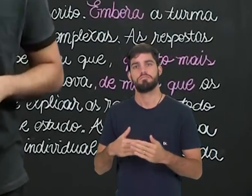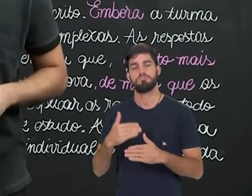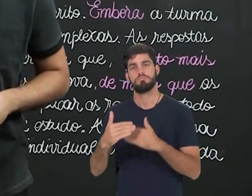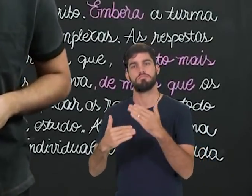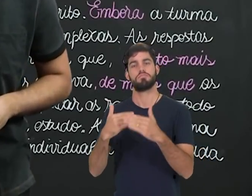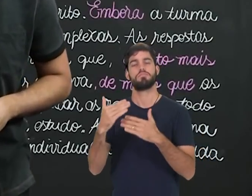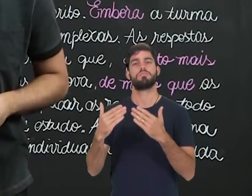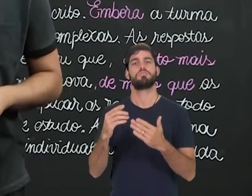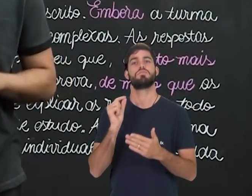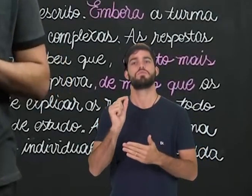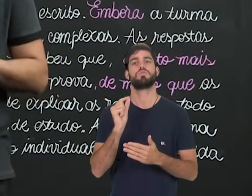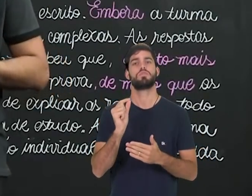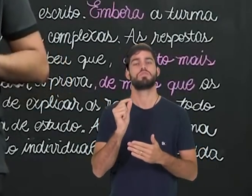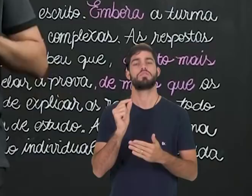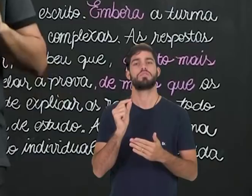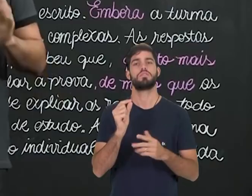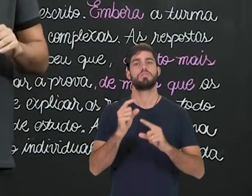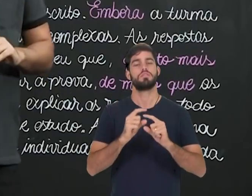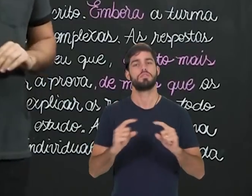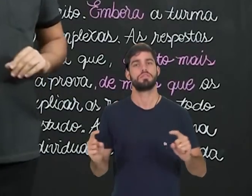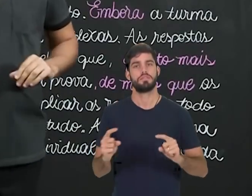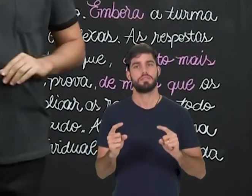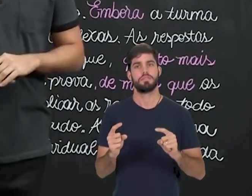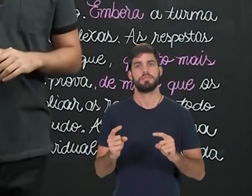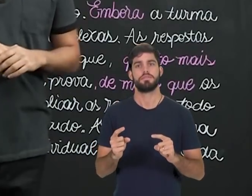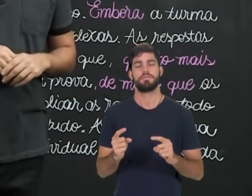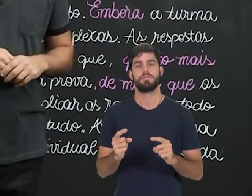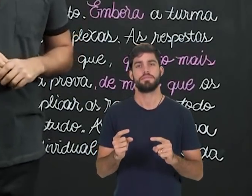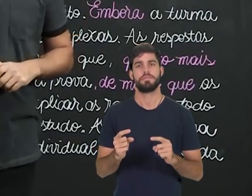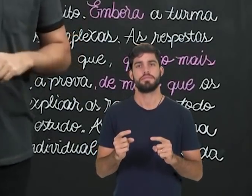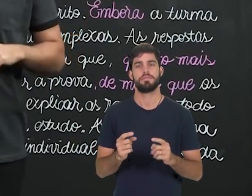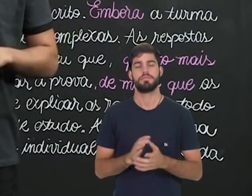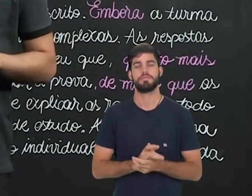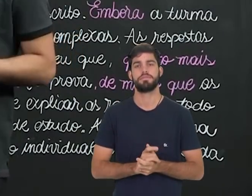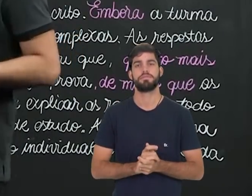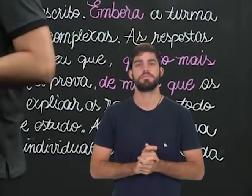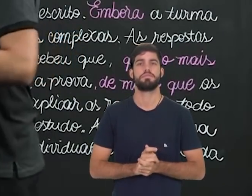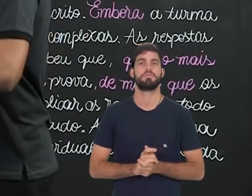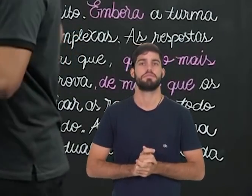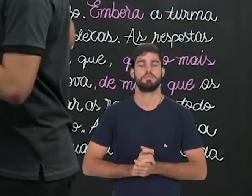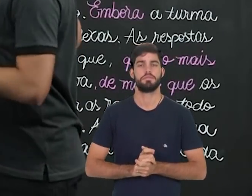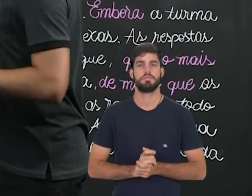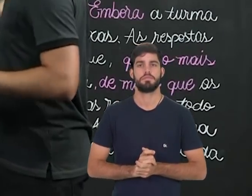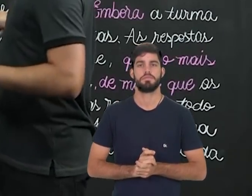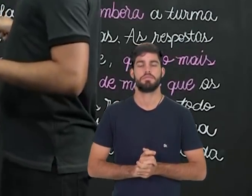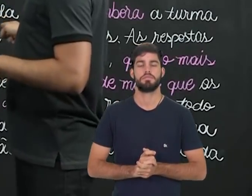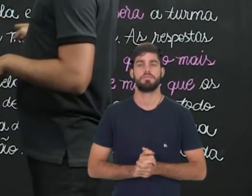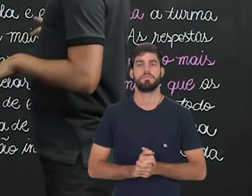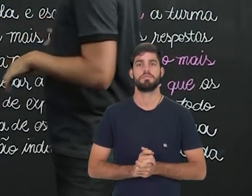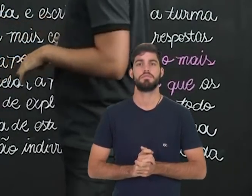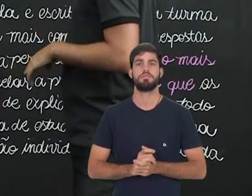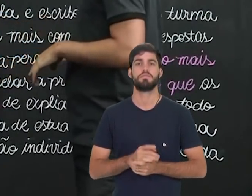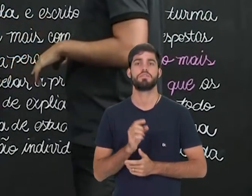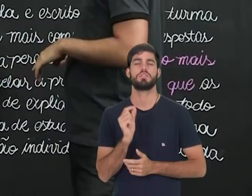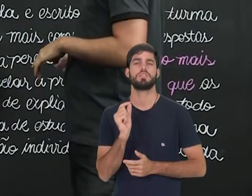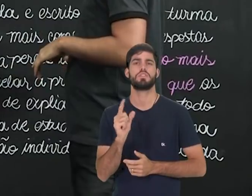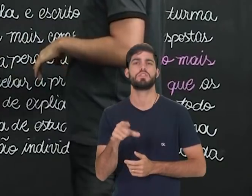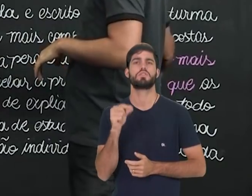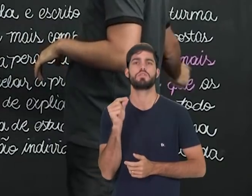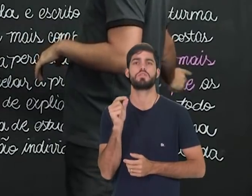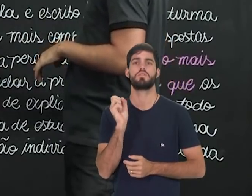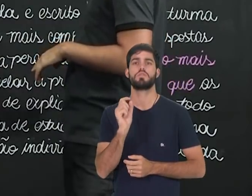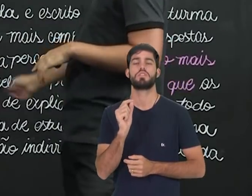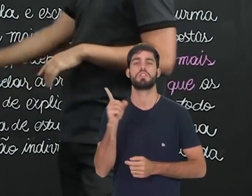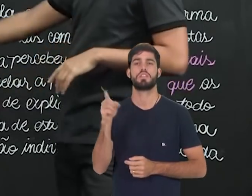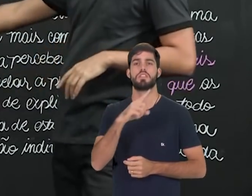poder classificar essa oração como uma subordinada adverbial proporcional. Resolveu assim cancelar a